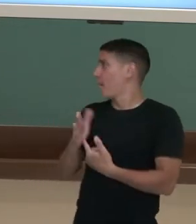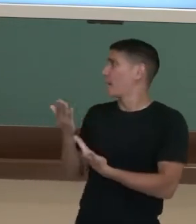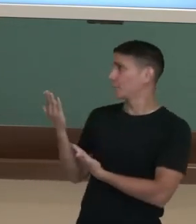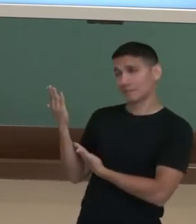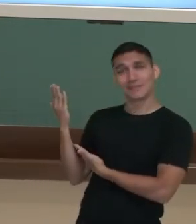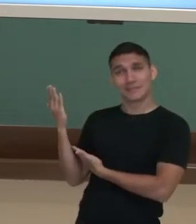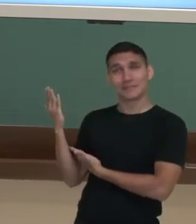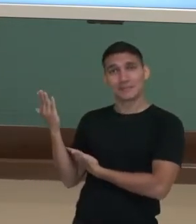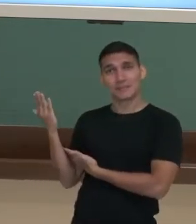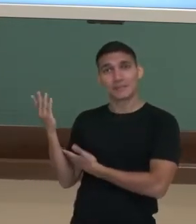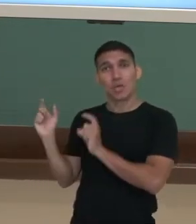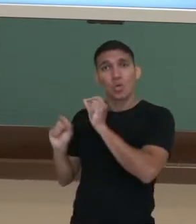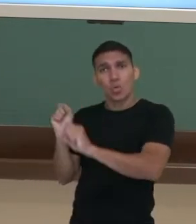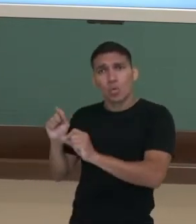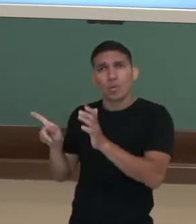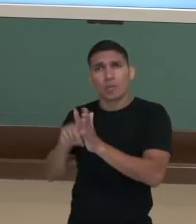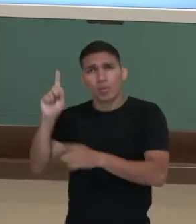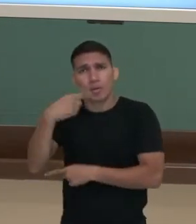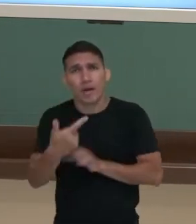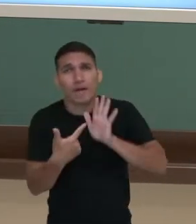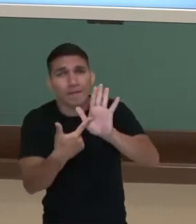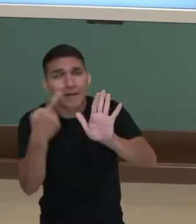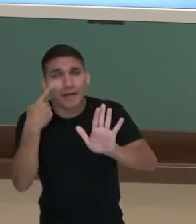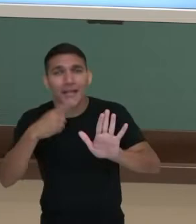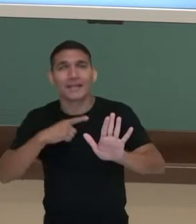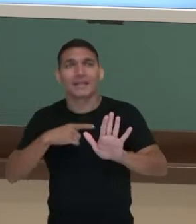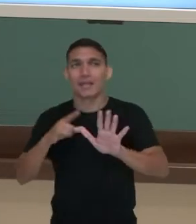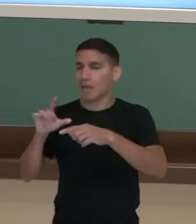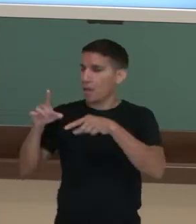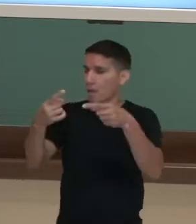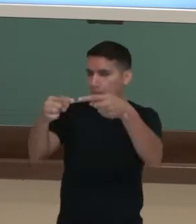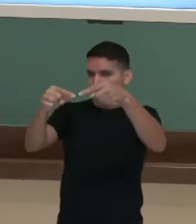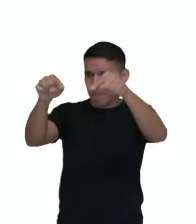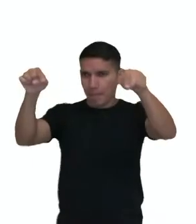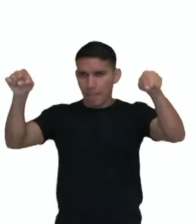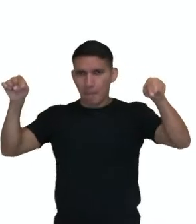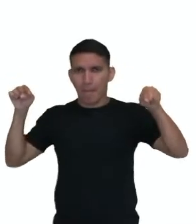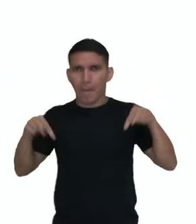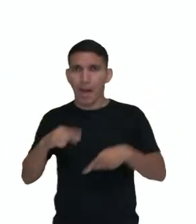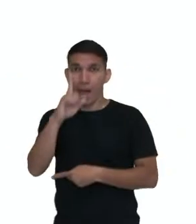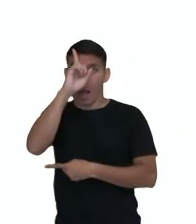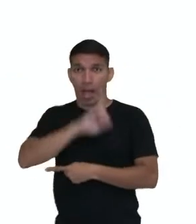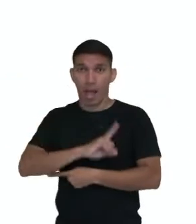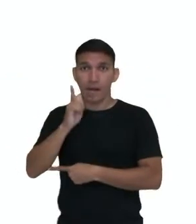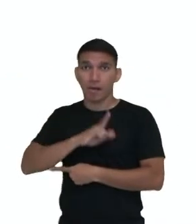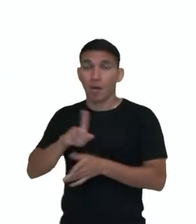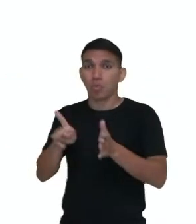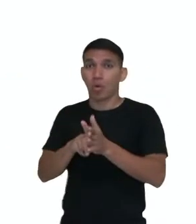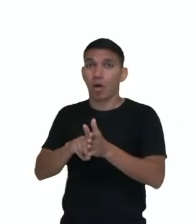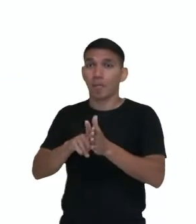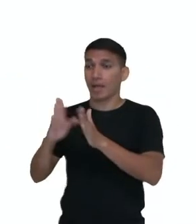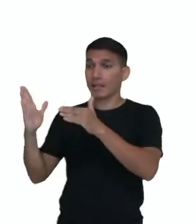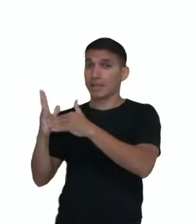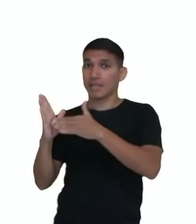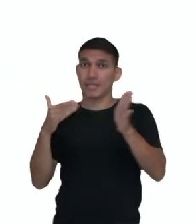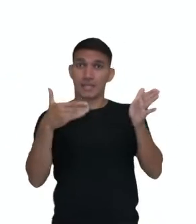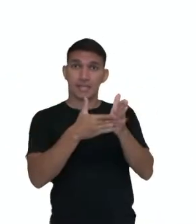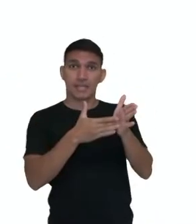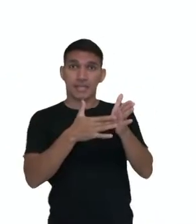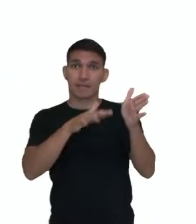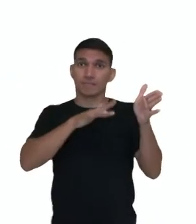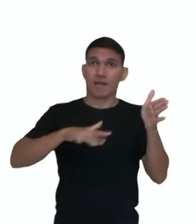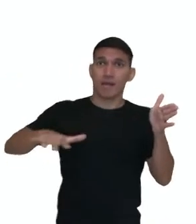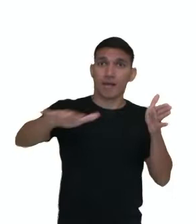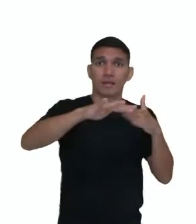ideia para nós. Então nós vamos ter na área pontilhada em amarelo, é o limite da bacia hidrográfica, é o limite de toda